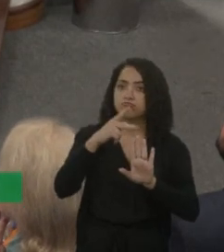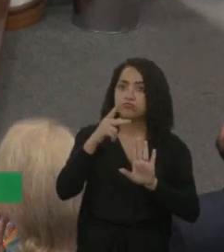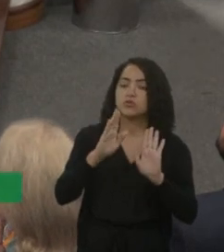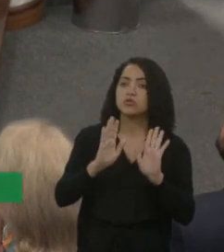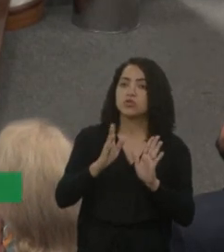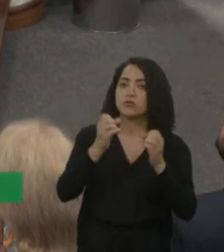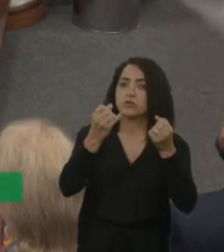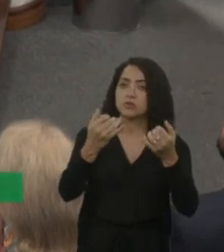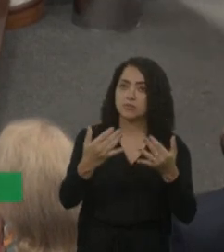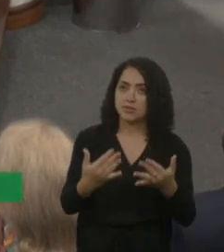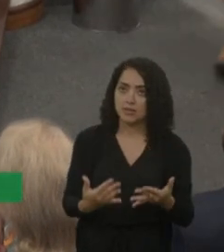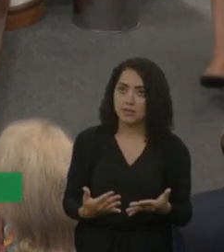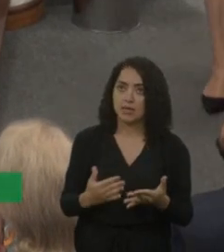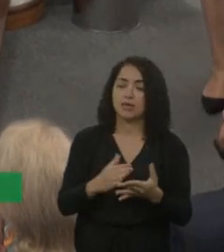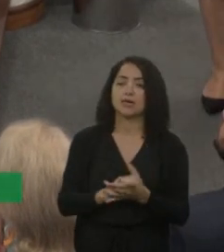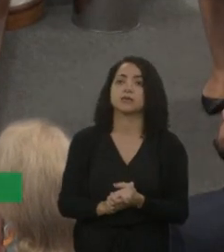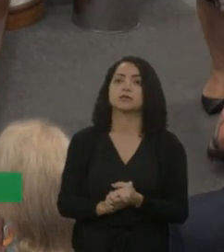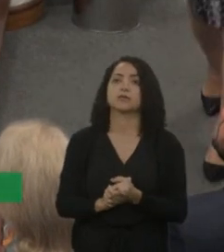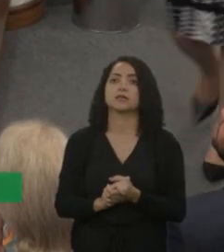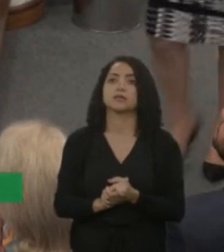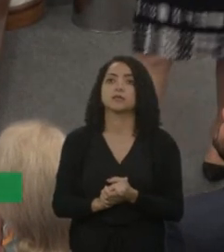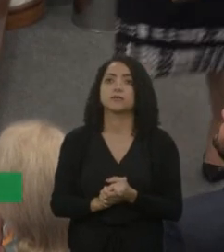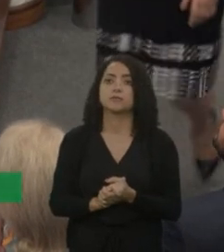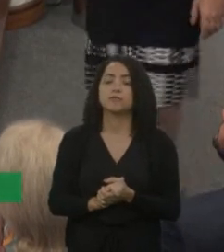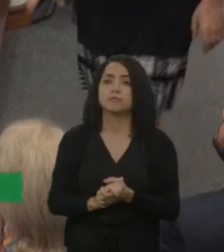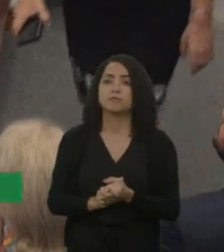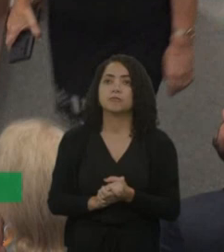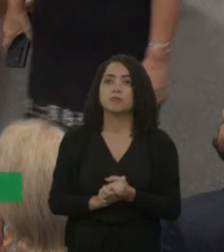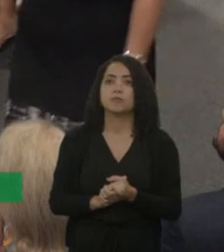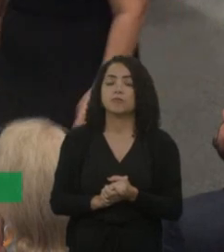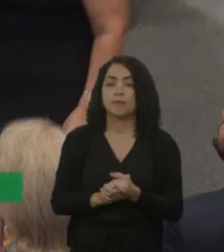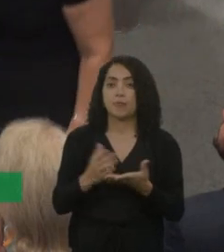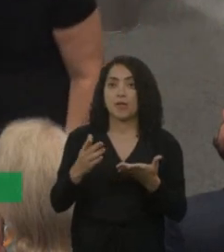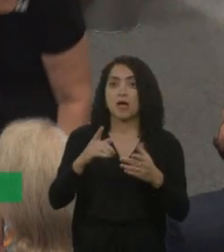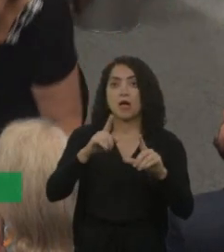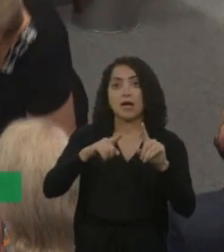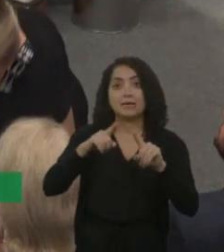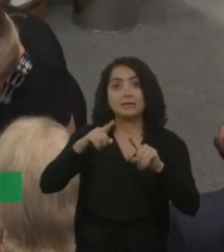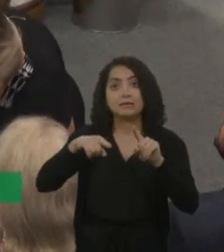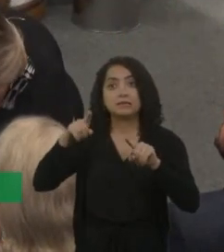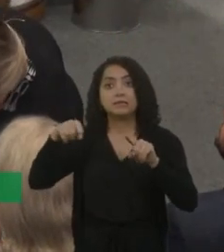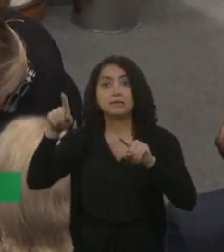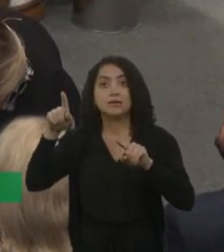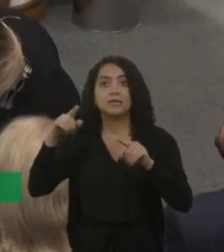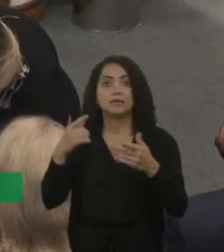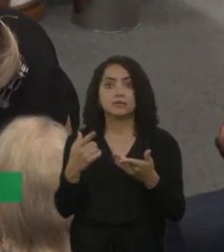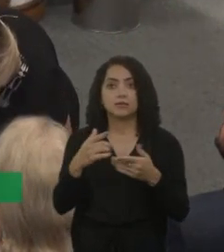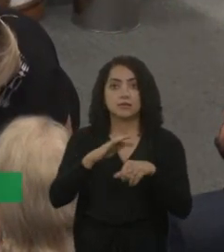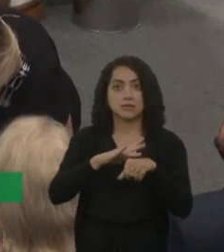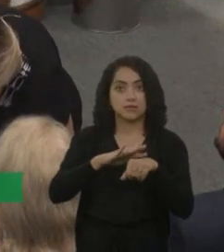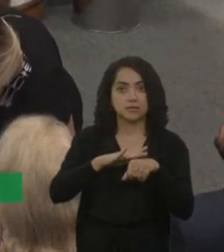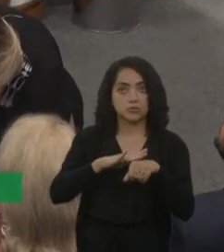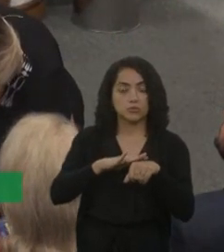em relação à prevalência, à incidência, né, das doenças raras.